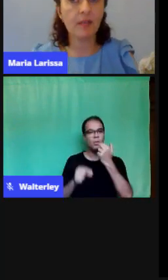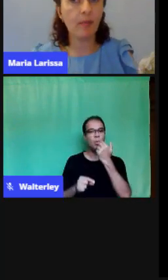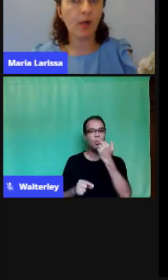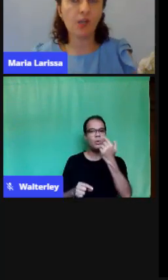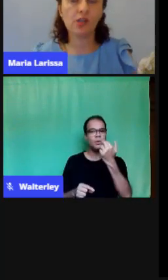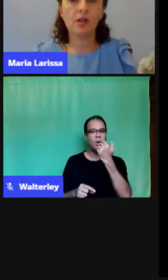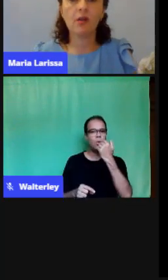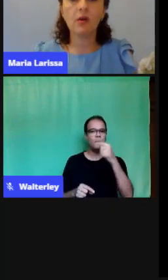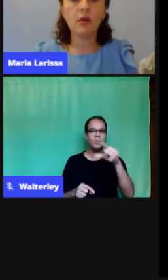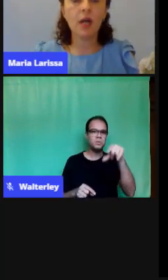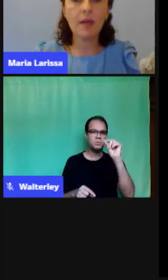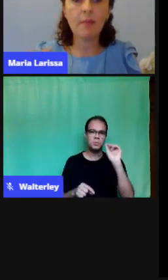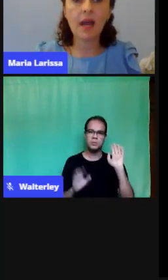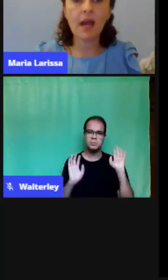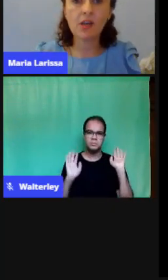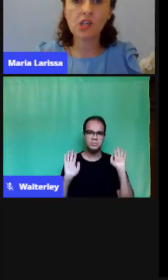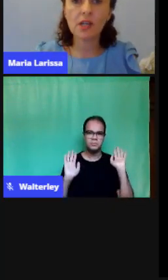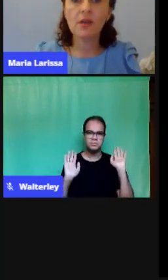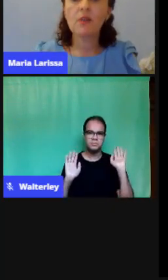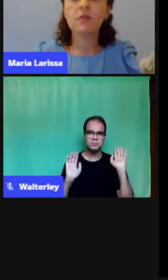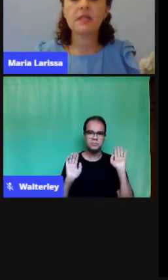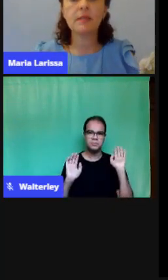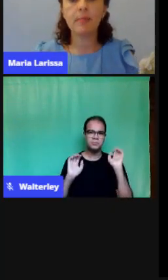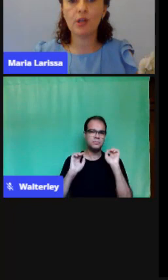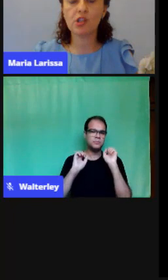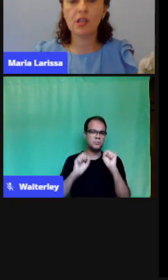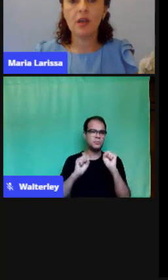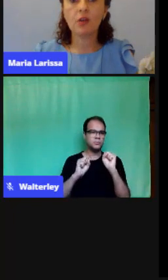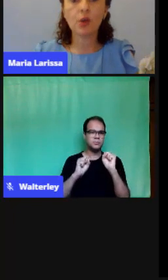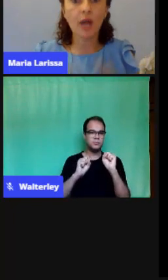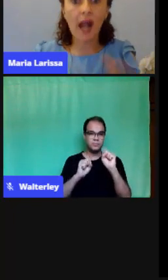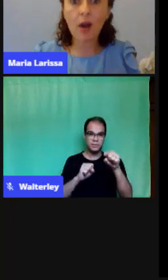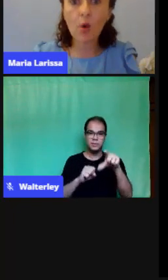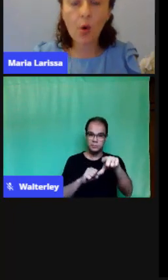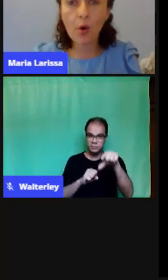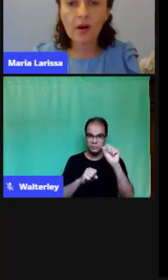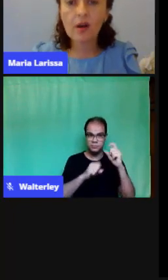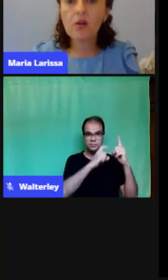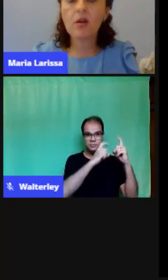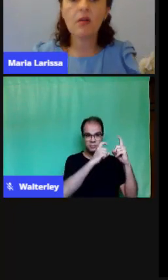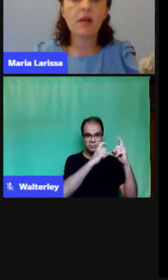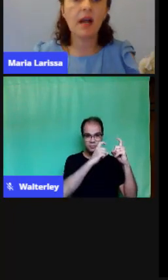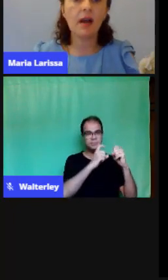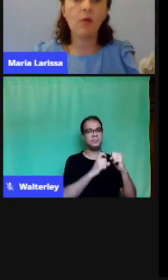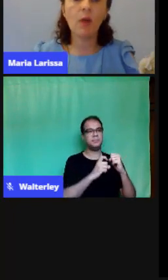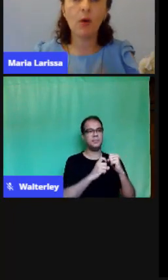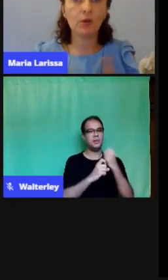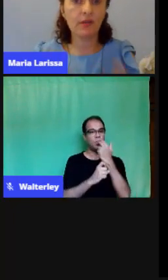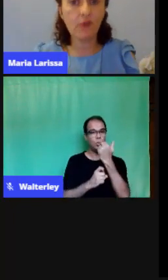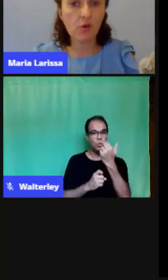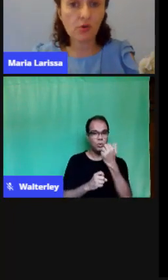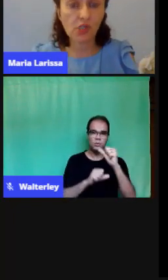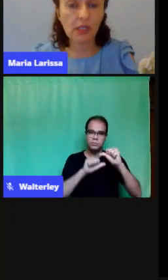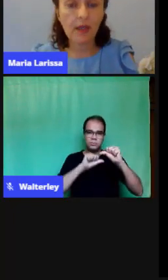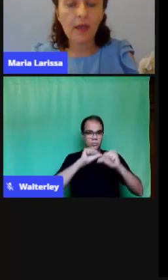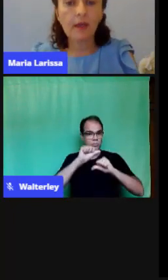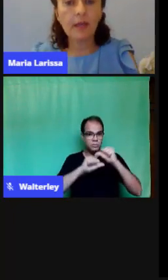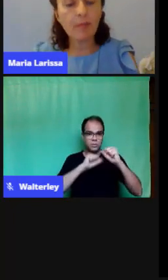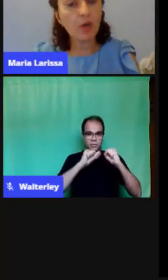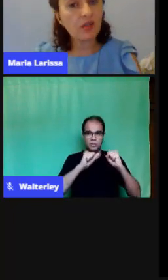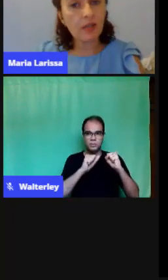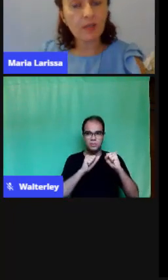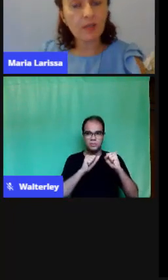Né? Você pode colocar uma imagem, você pode trocar cor, colocar uma outra